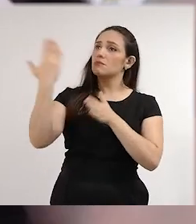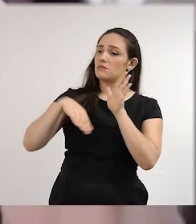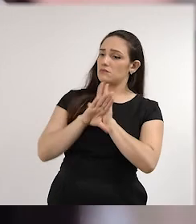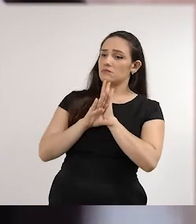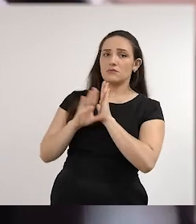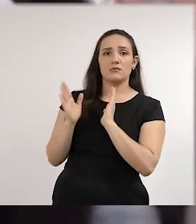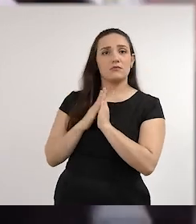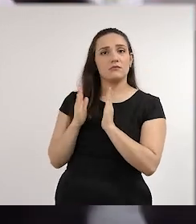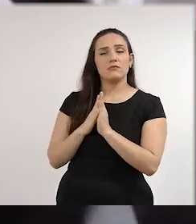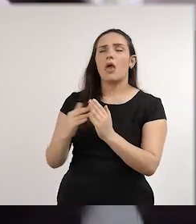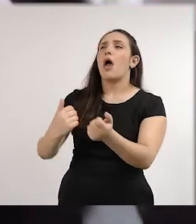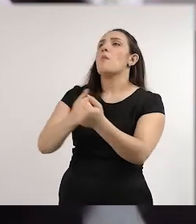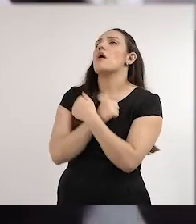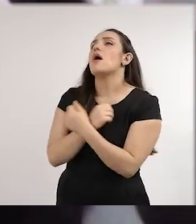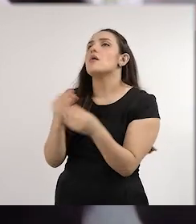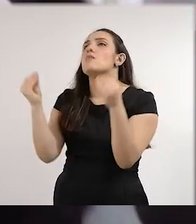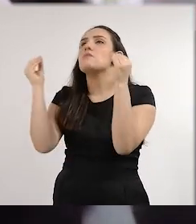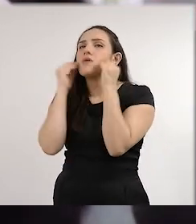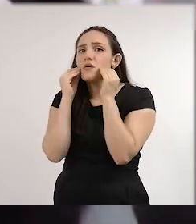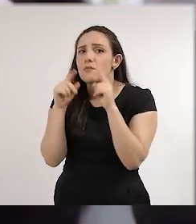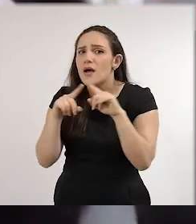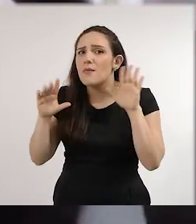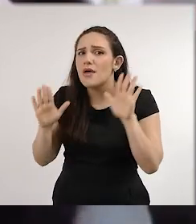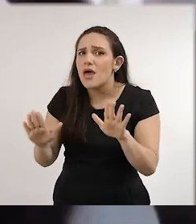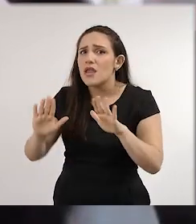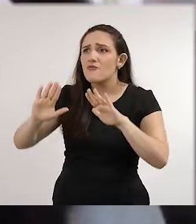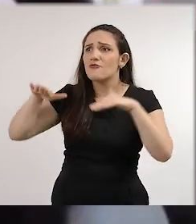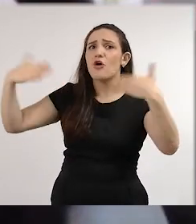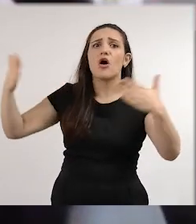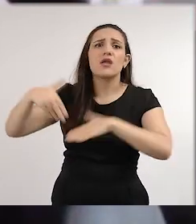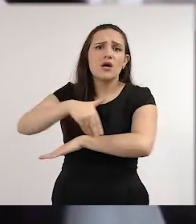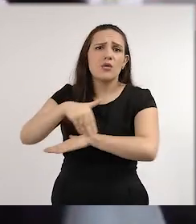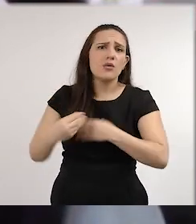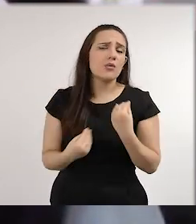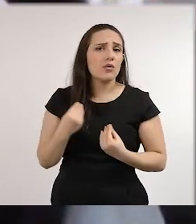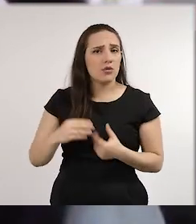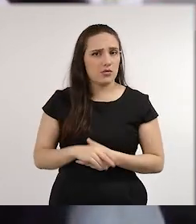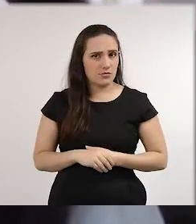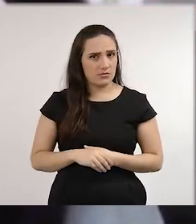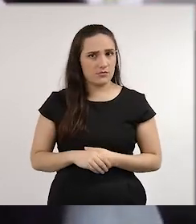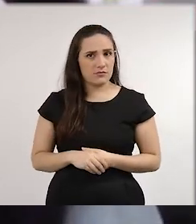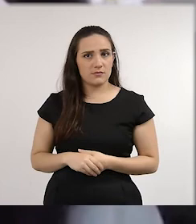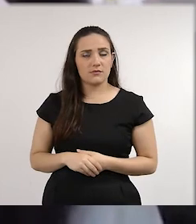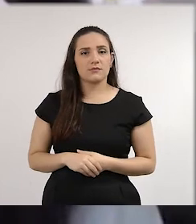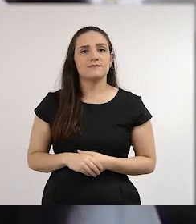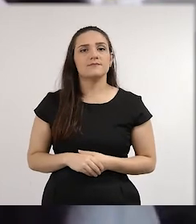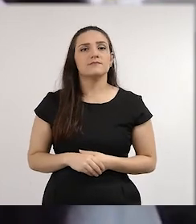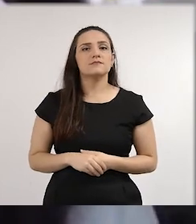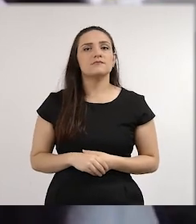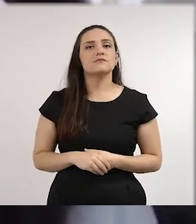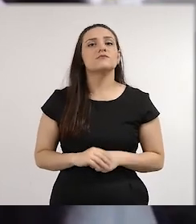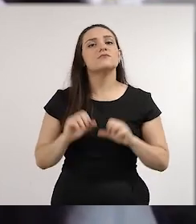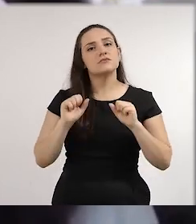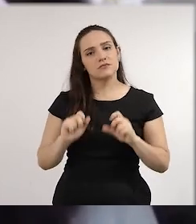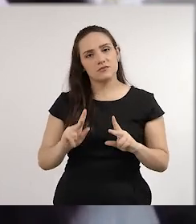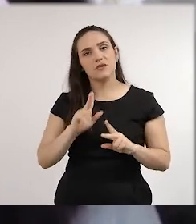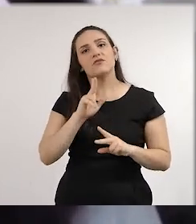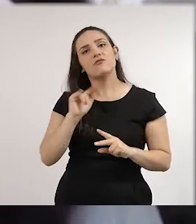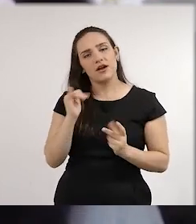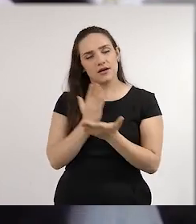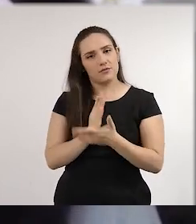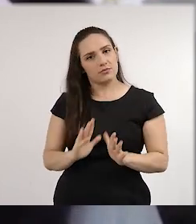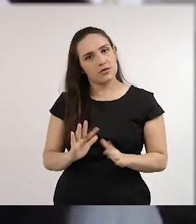rua? Como é que foi o comportamento dele na rua? Né? Mas vai passar, gente, vai passar, os nenéns vão nascer